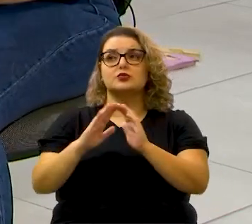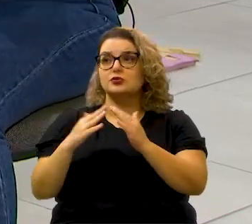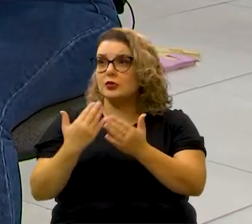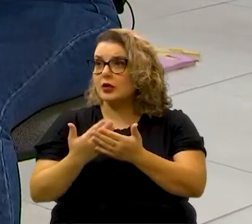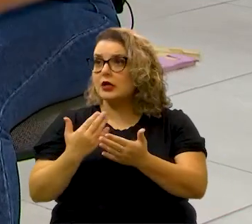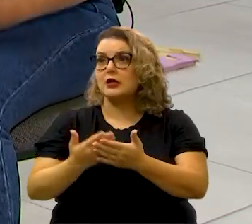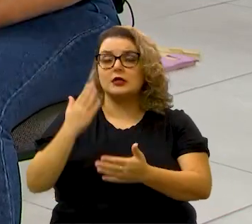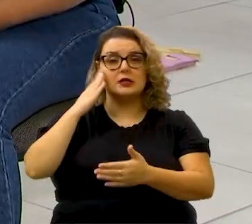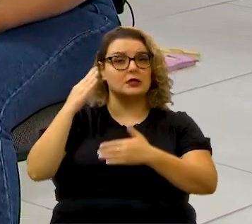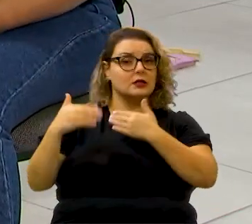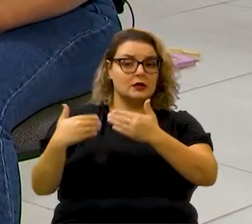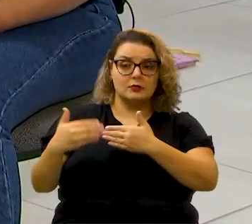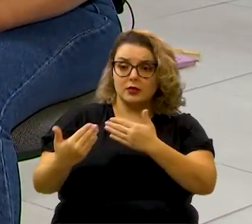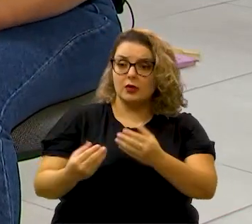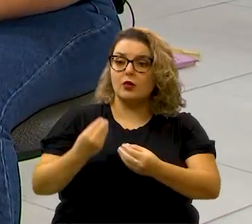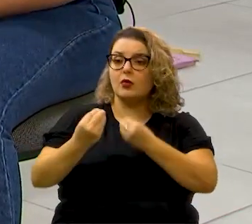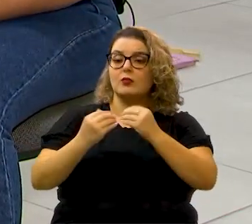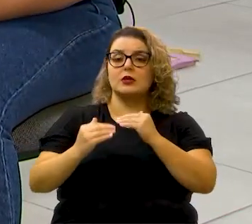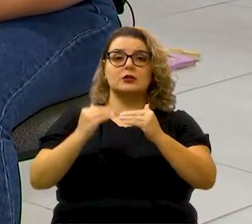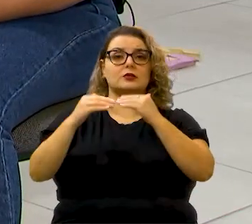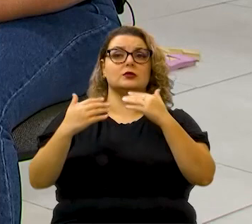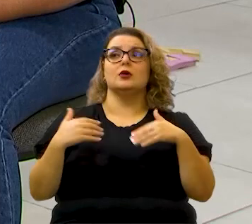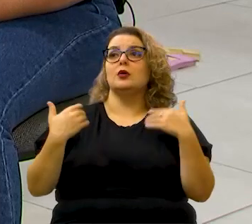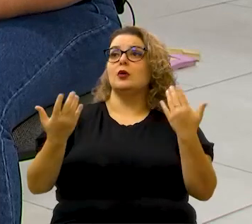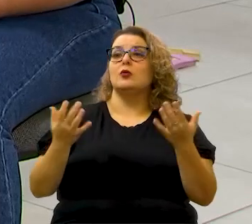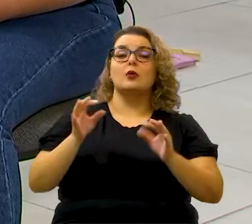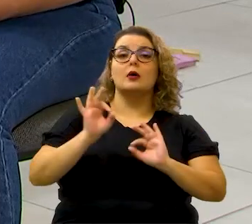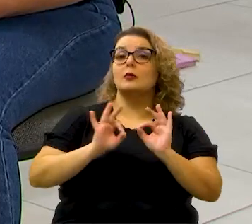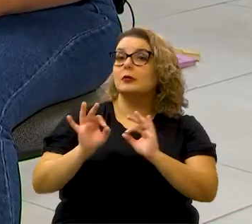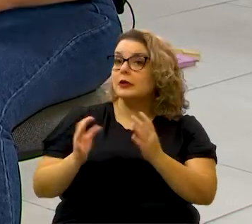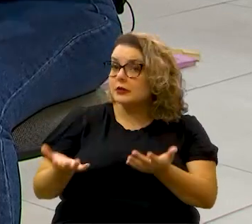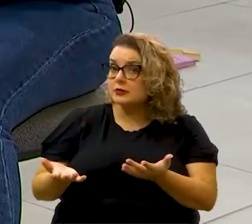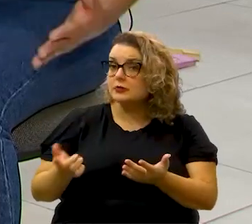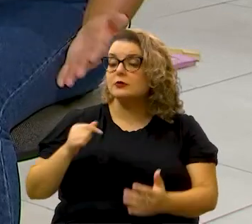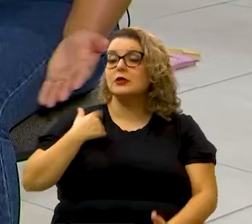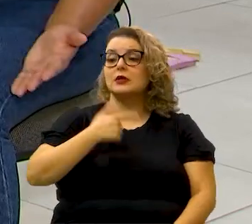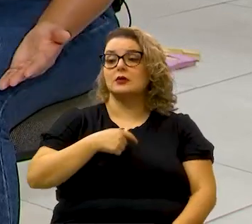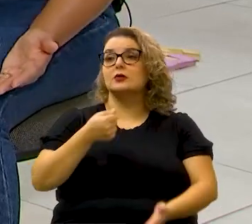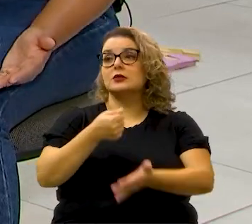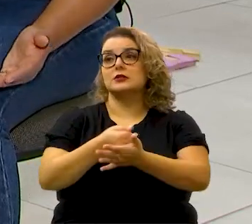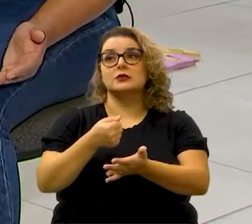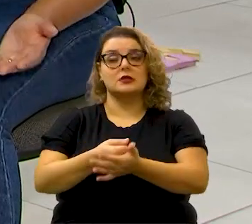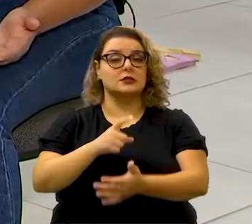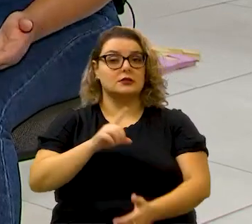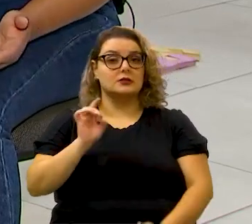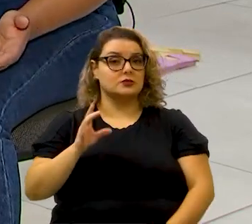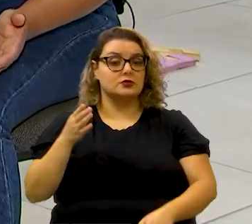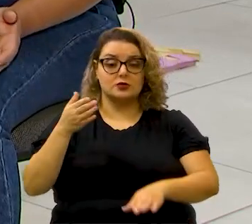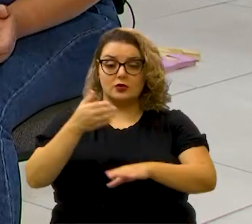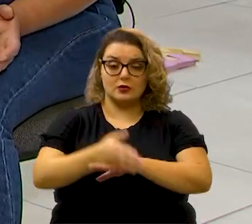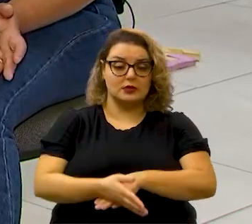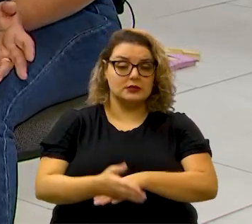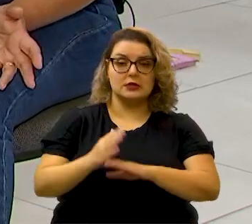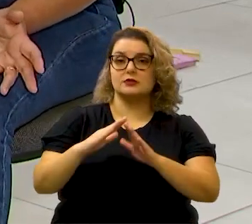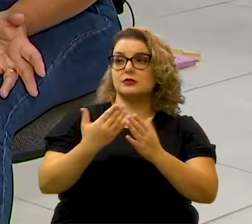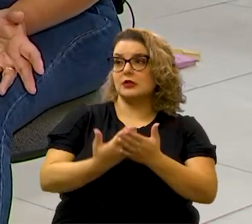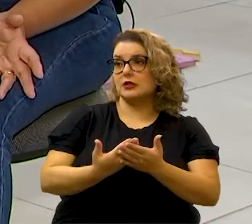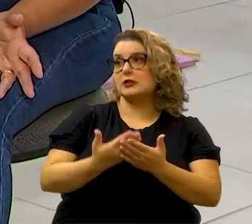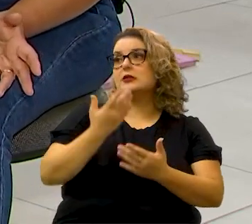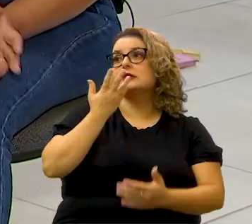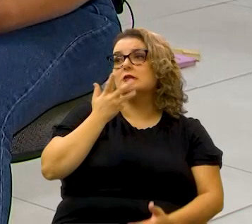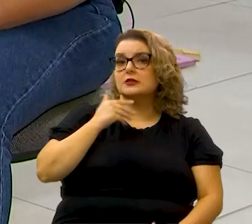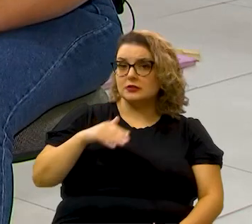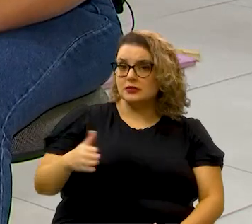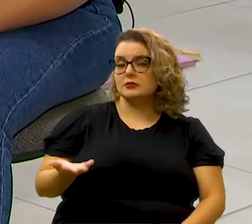escola, entendendo quais são os processos que aquela escola está desenvolvendo, qual é o plano, né, para que a gente possa garantir não só o acesso da